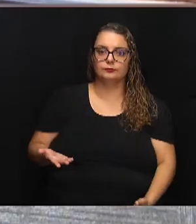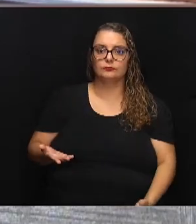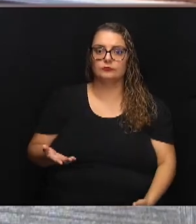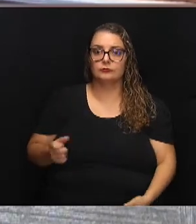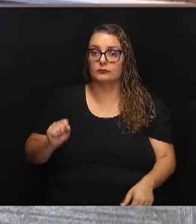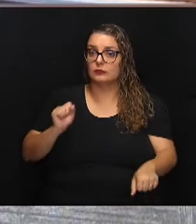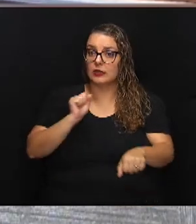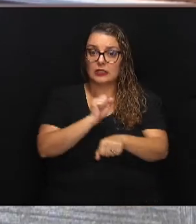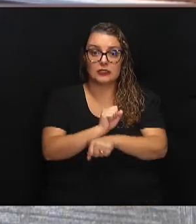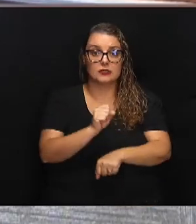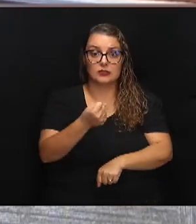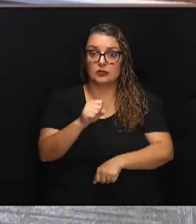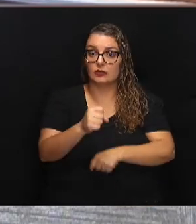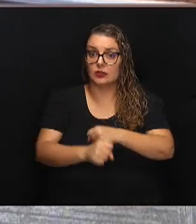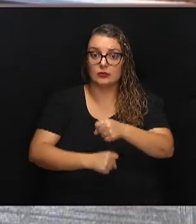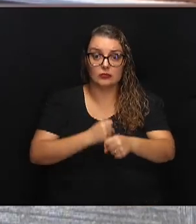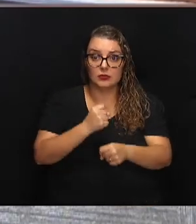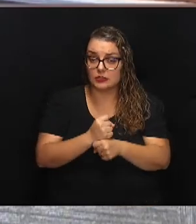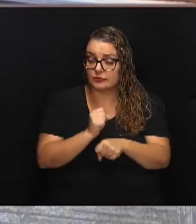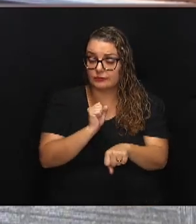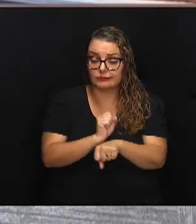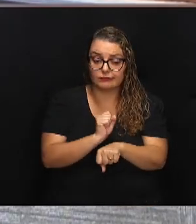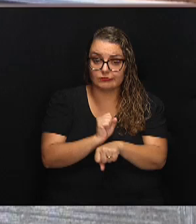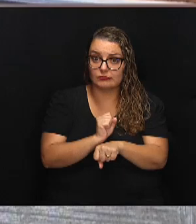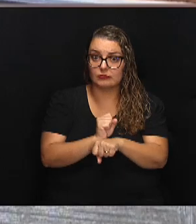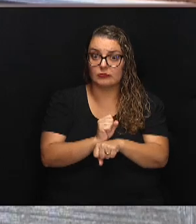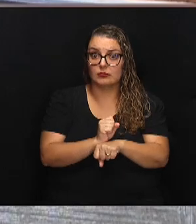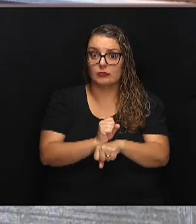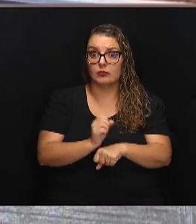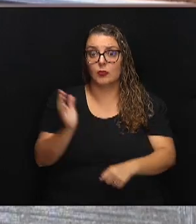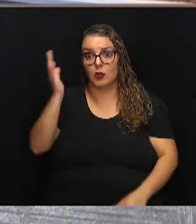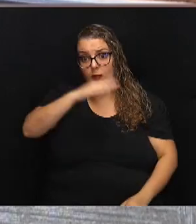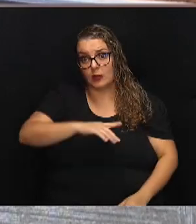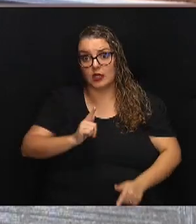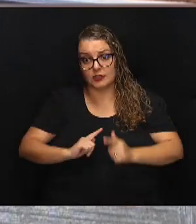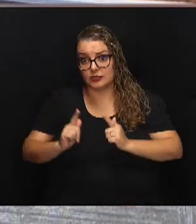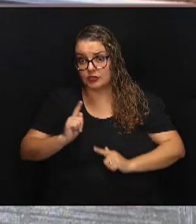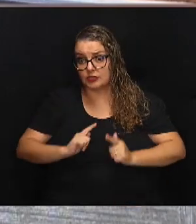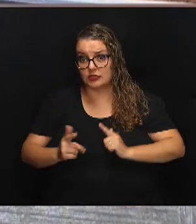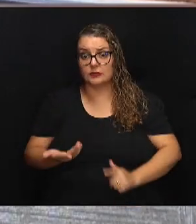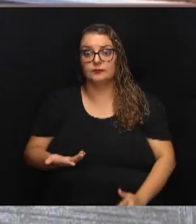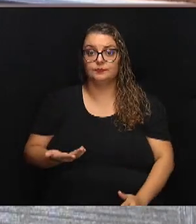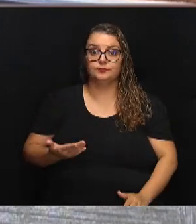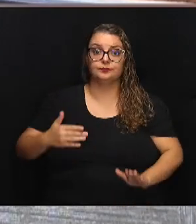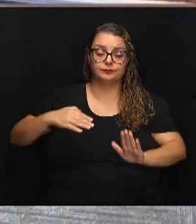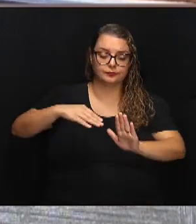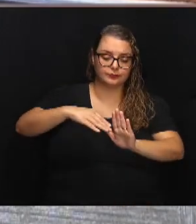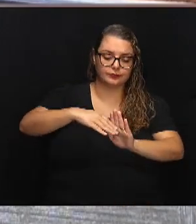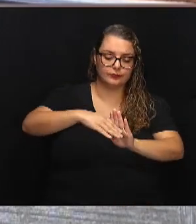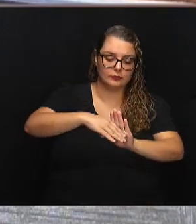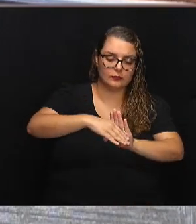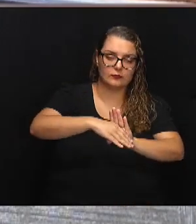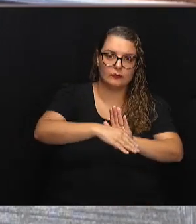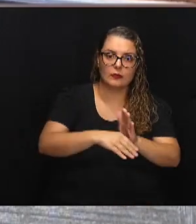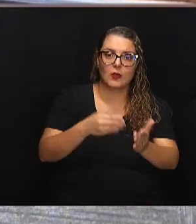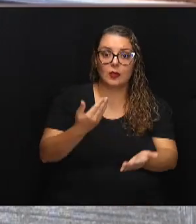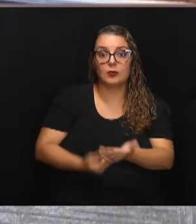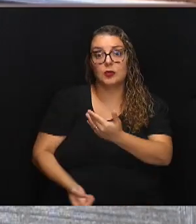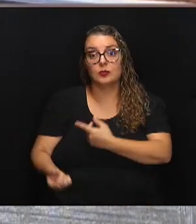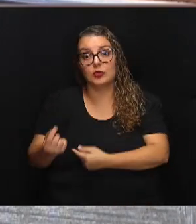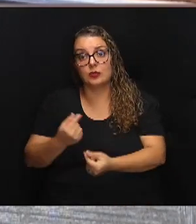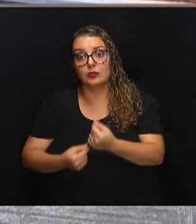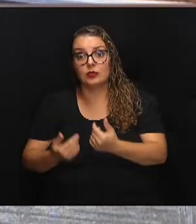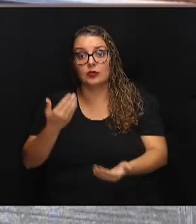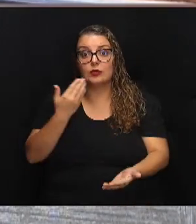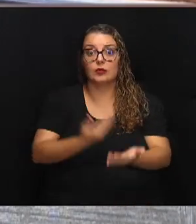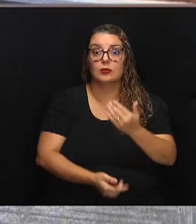anos, porque por más gestões, e aí você foi perdendo vitalidade econômica, foi perdendo emprego